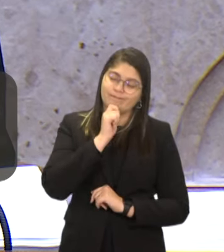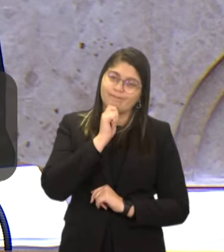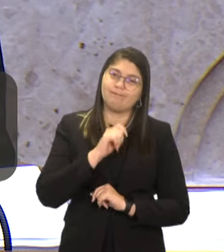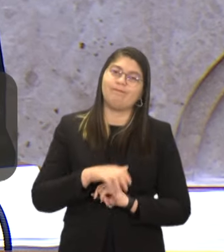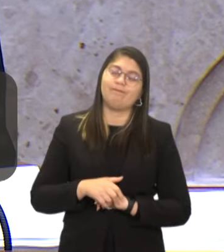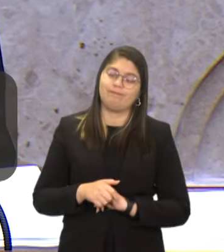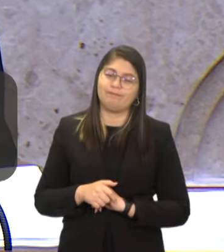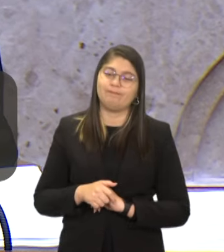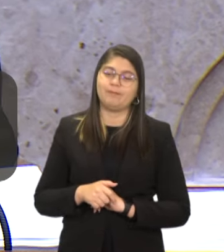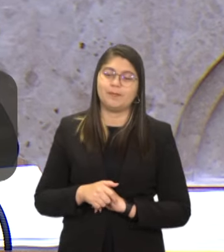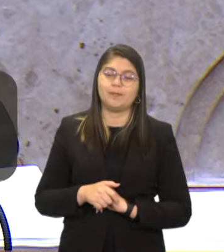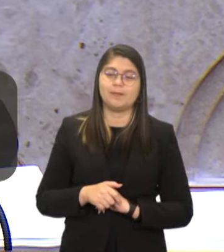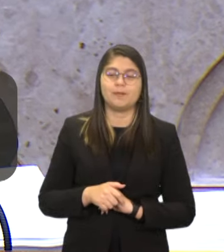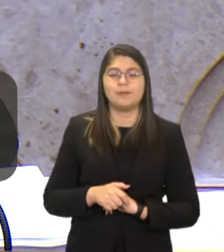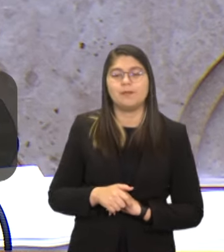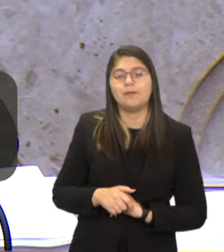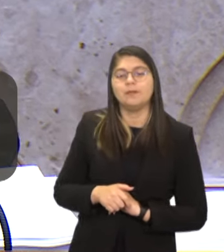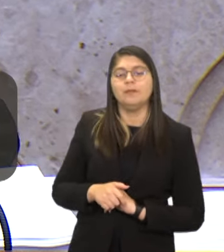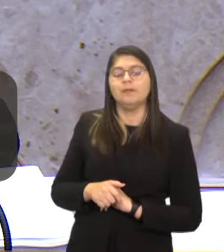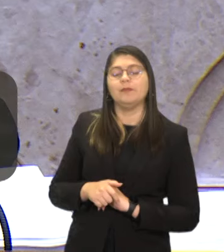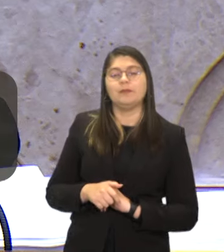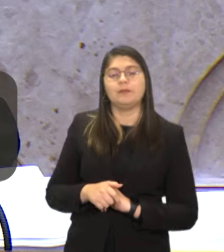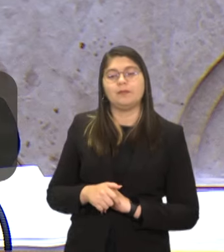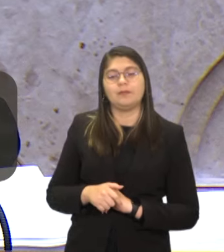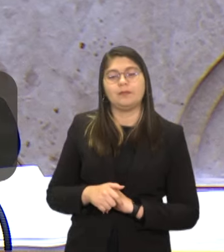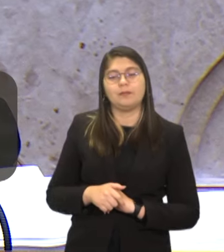superado. Tem sido um problema